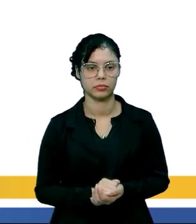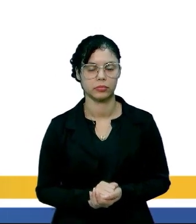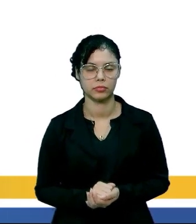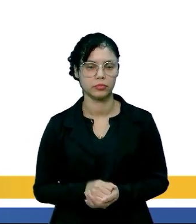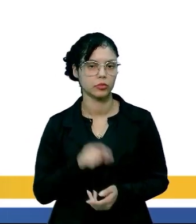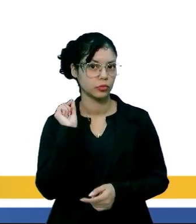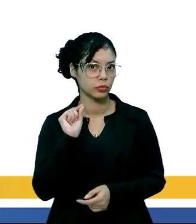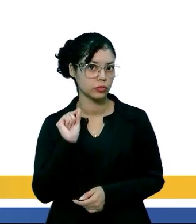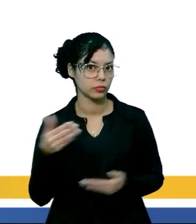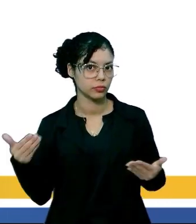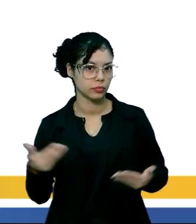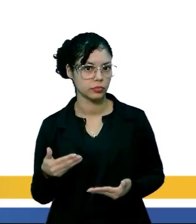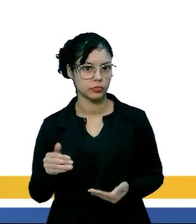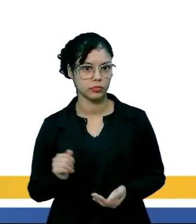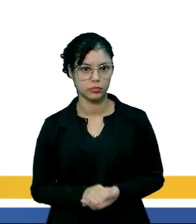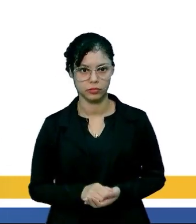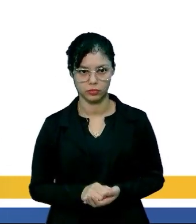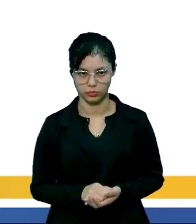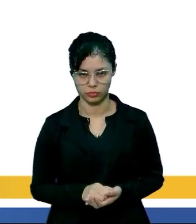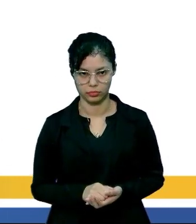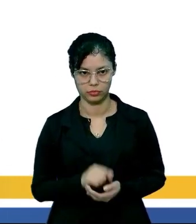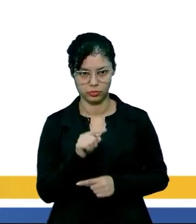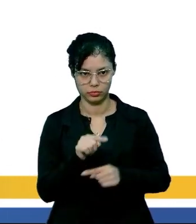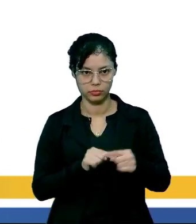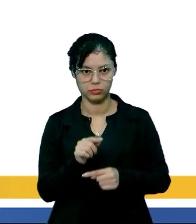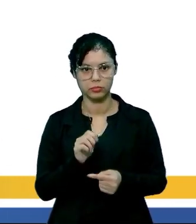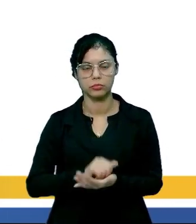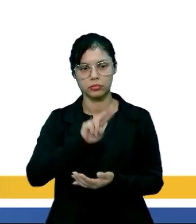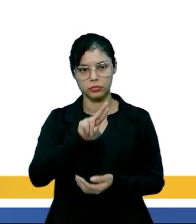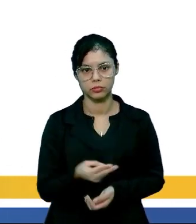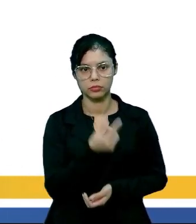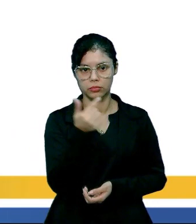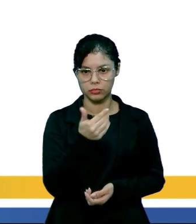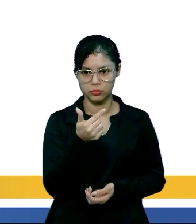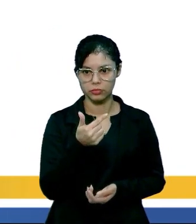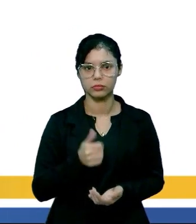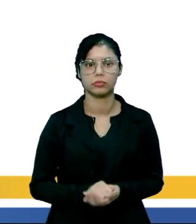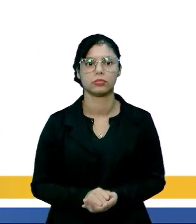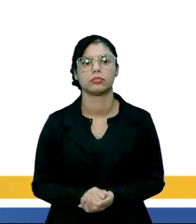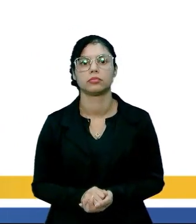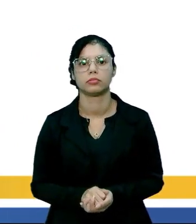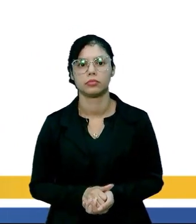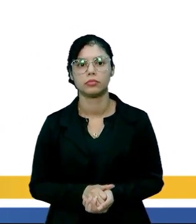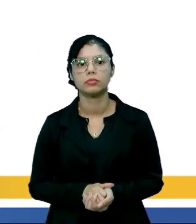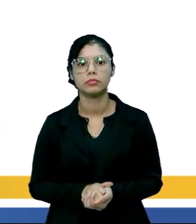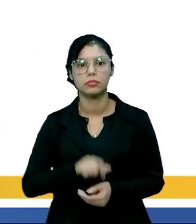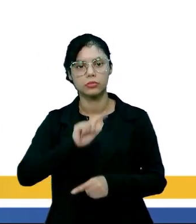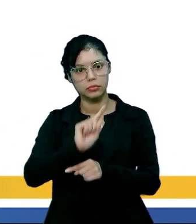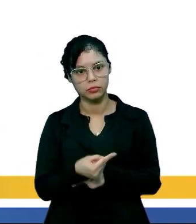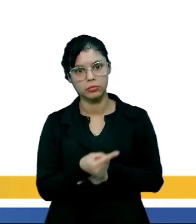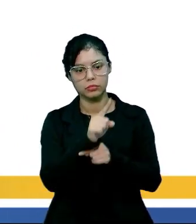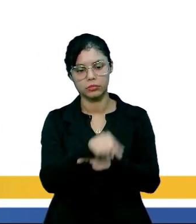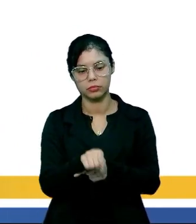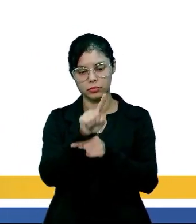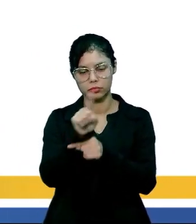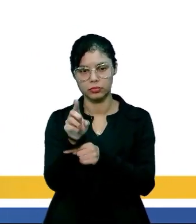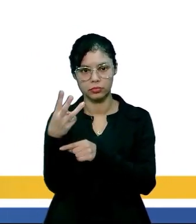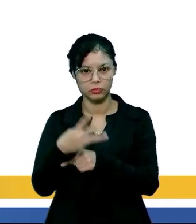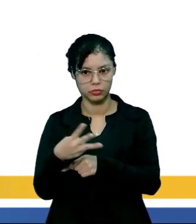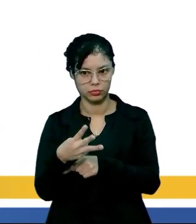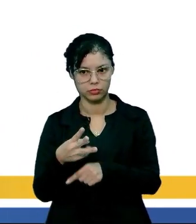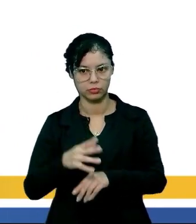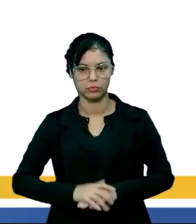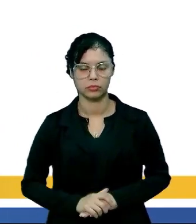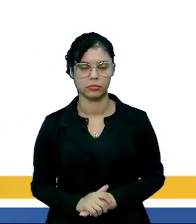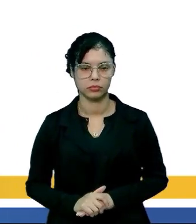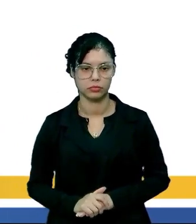O que é que a gente faz nesse caso? Divide o 2.000 por 2, não é isso? Ficando aí, PC é igual